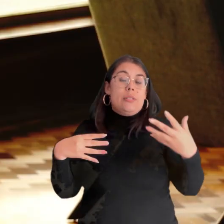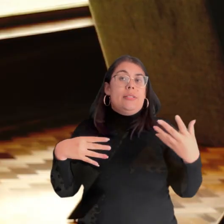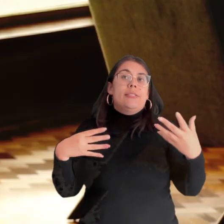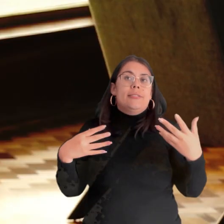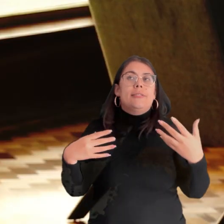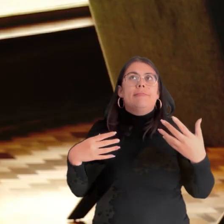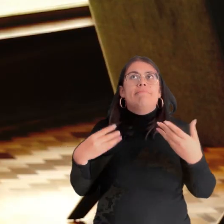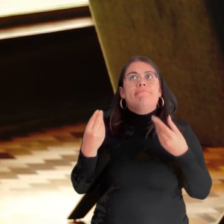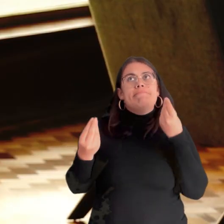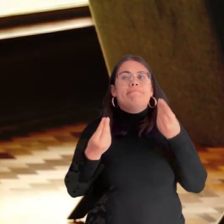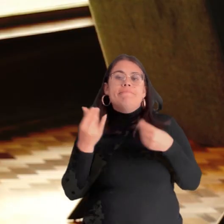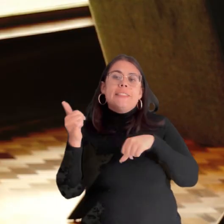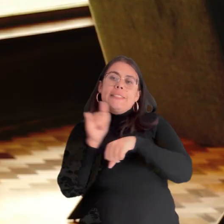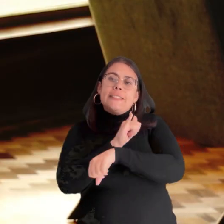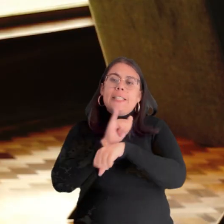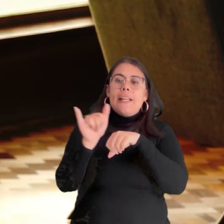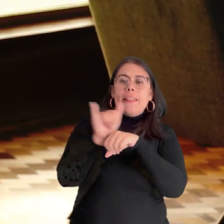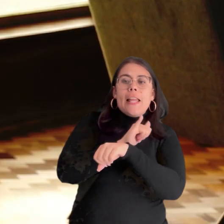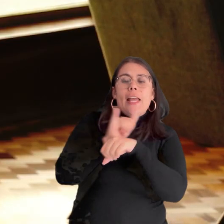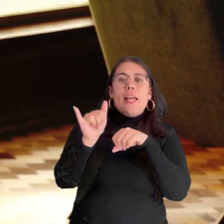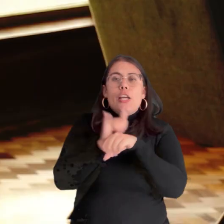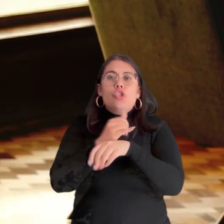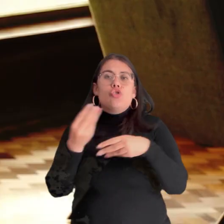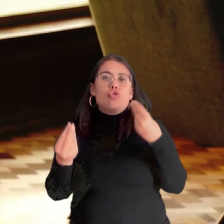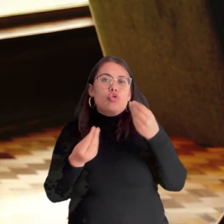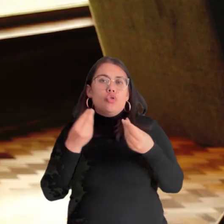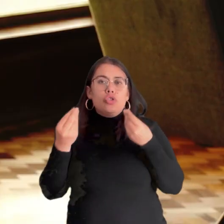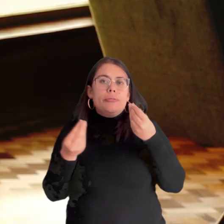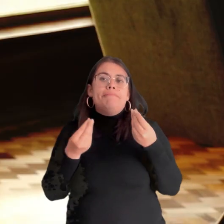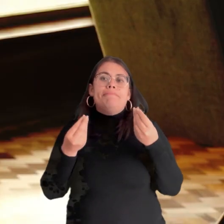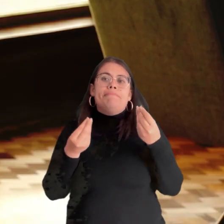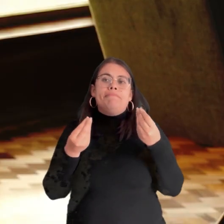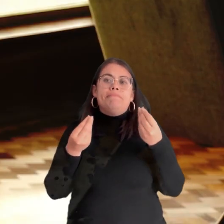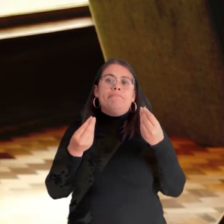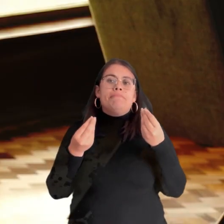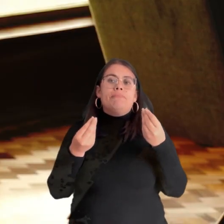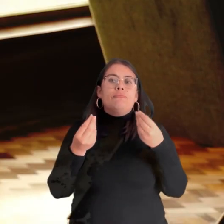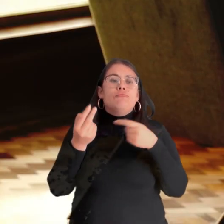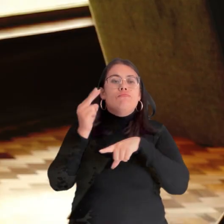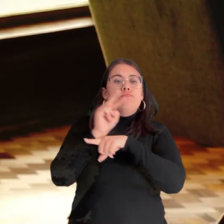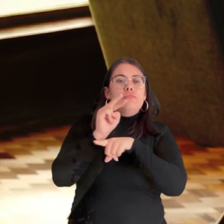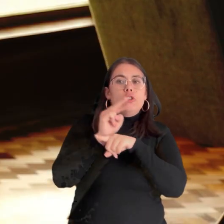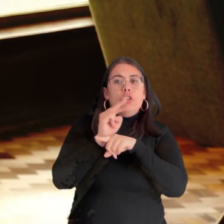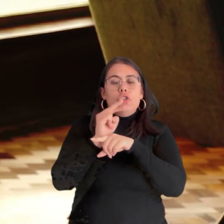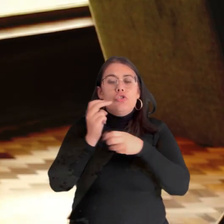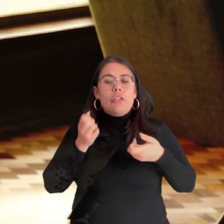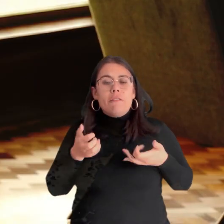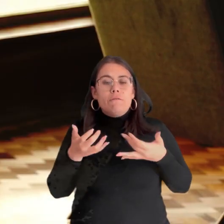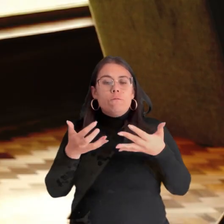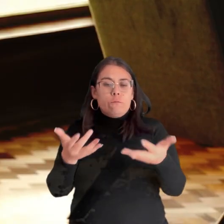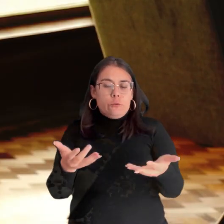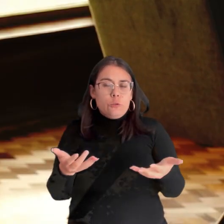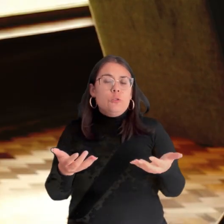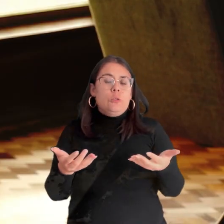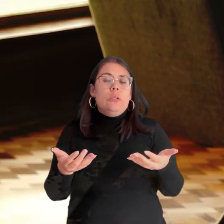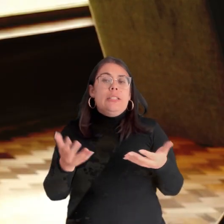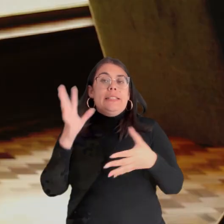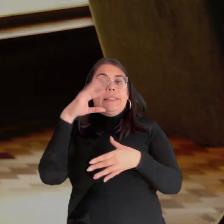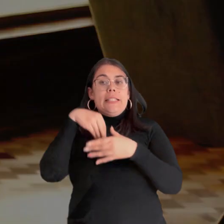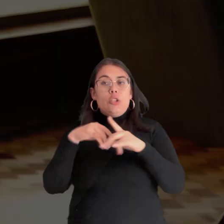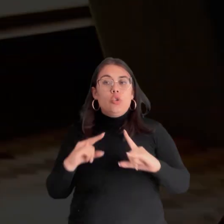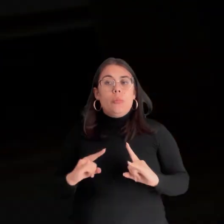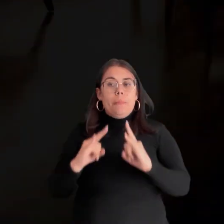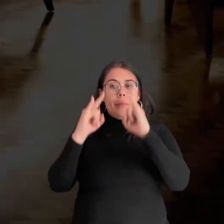correções. Eu diria que é praticamente a única coisa que pode não funcionar exatamente como foi na